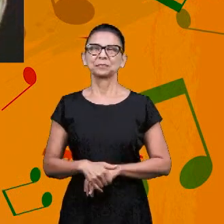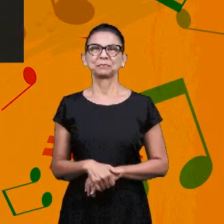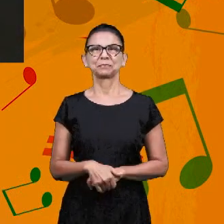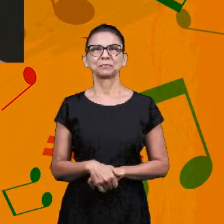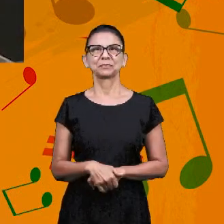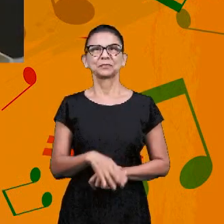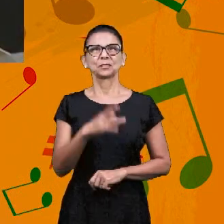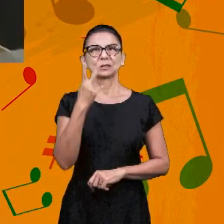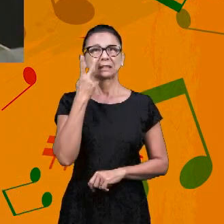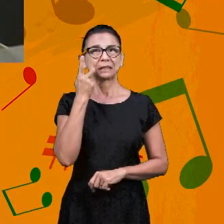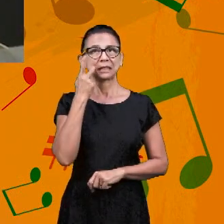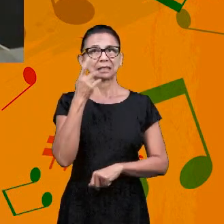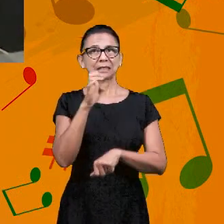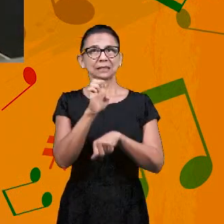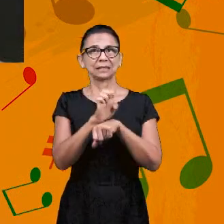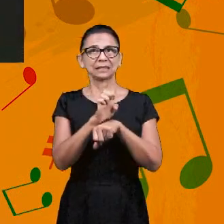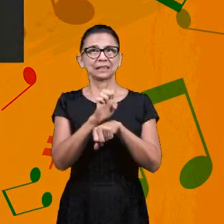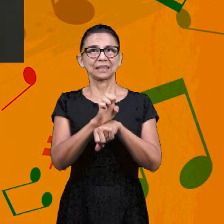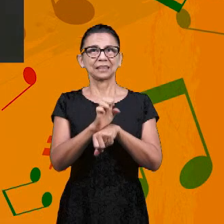Ceará.